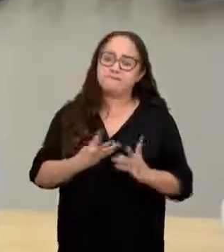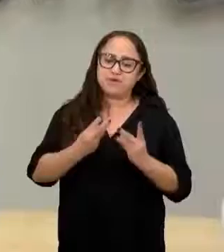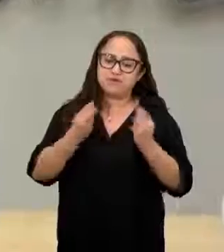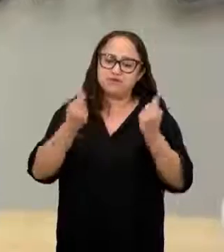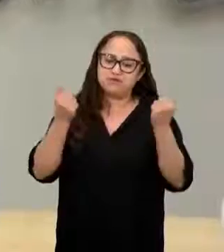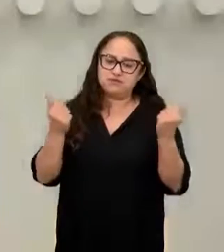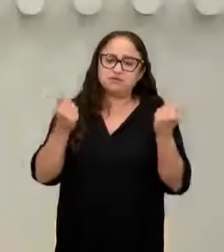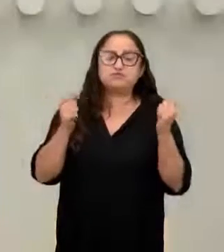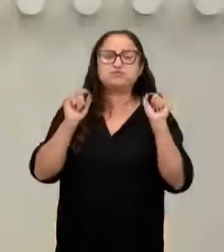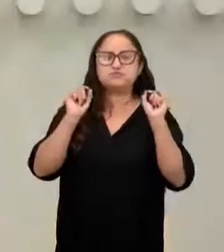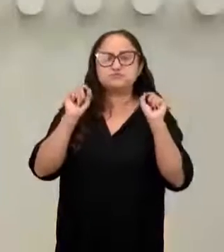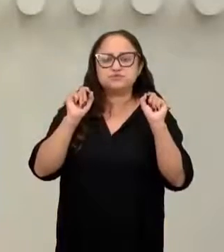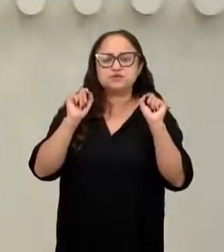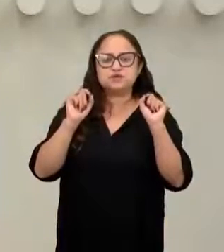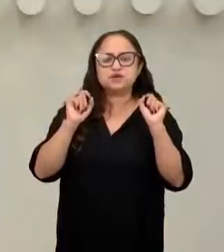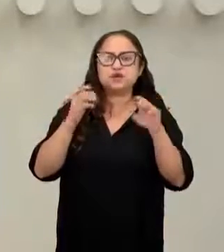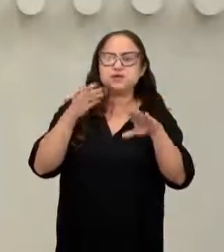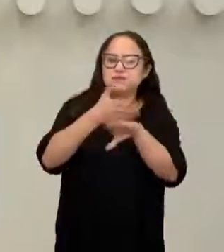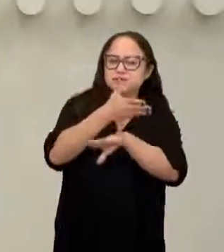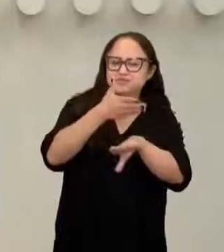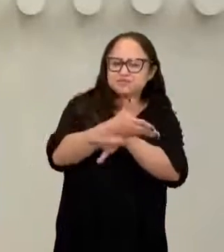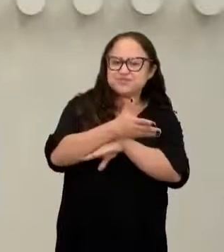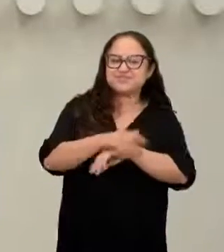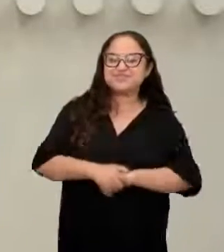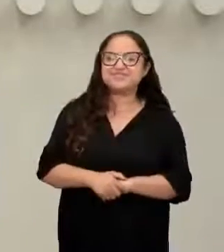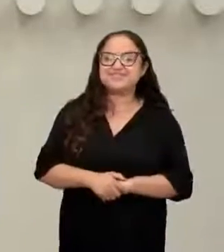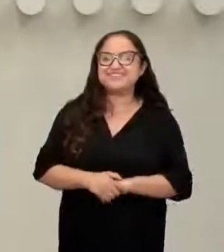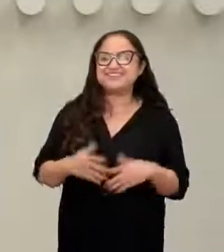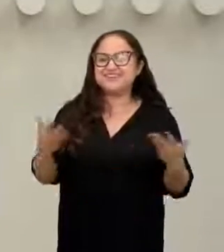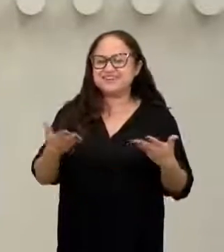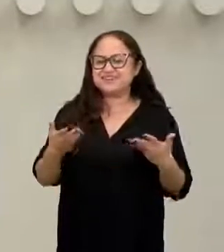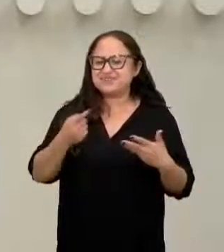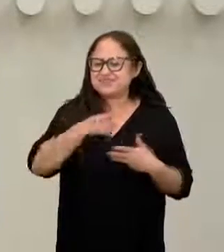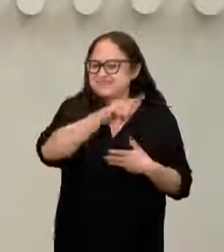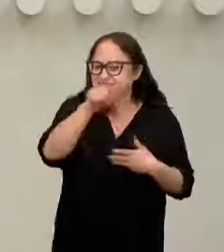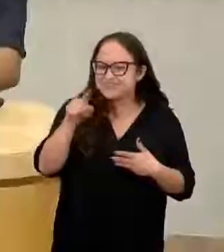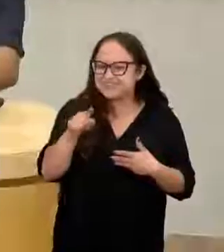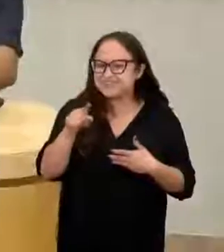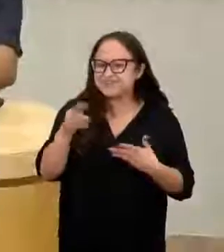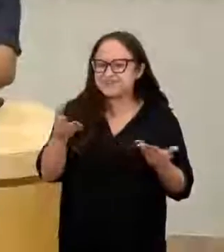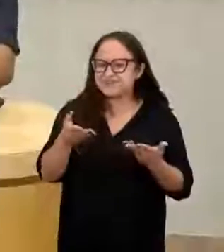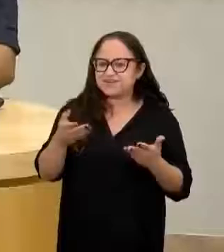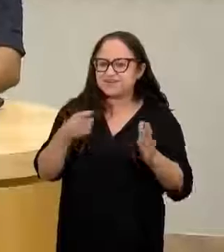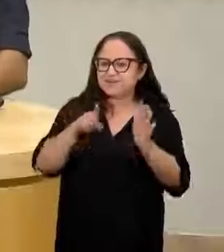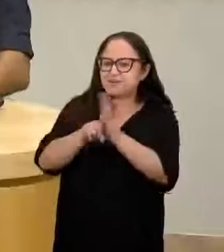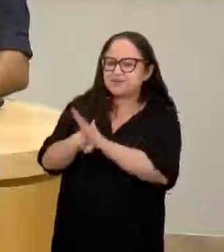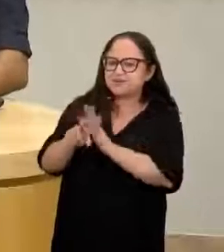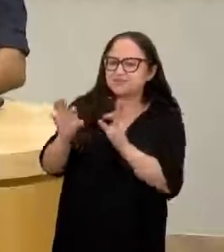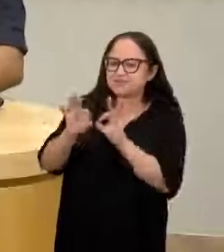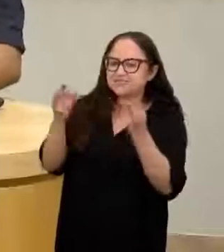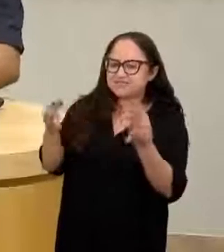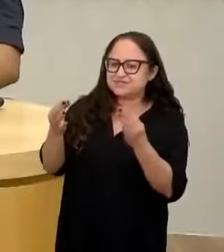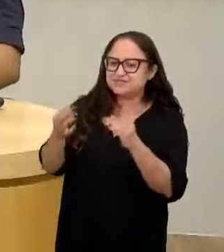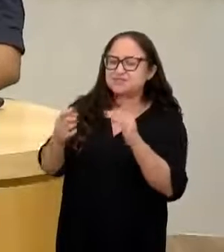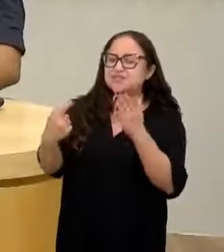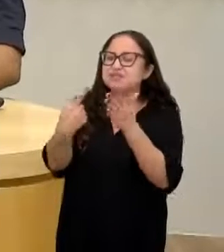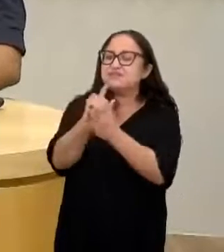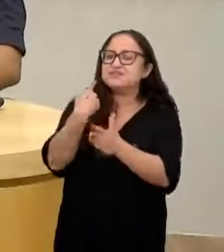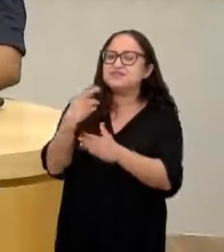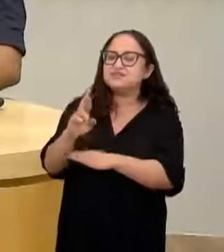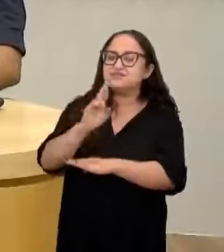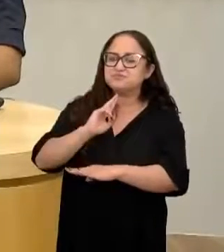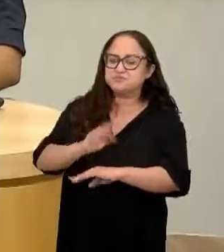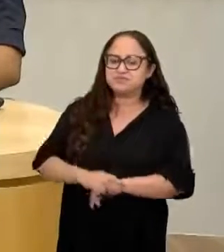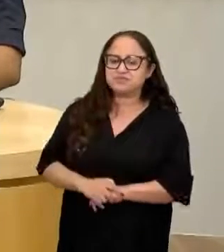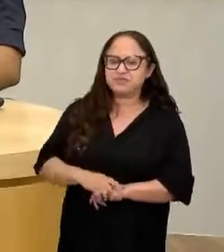maravilhoso mesmo essas participações. E eu vou fazer, não para você agora, professora Tayana, uma pergunta muito simples. Professora Tayana, responda para para mim,